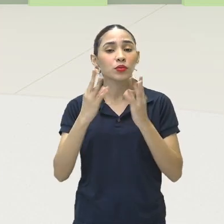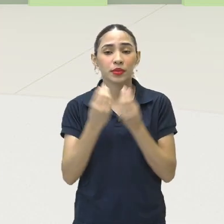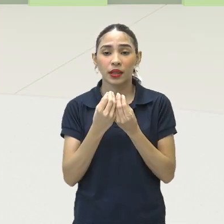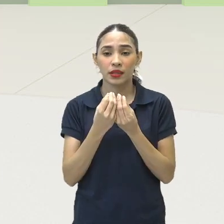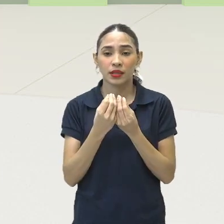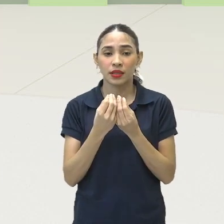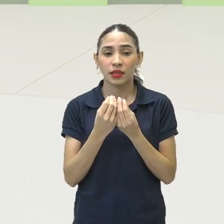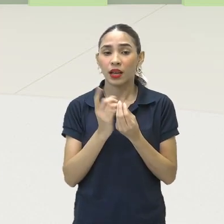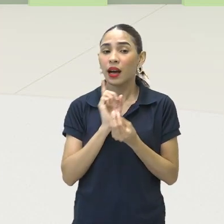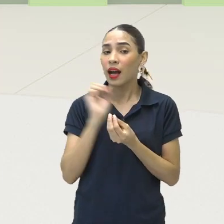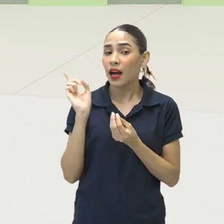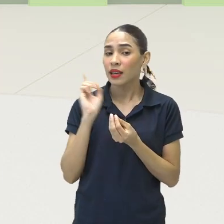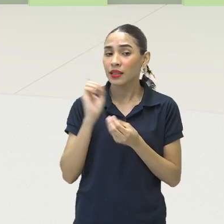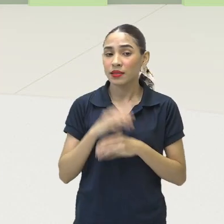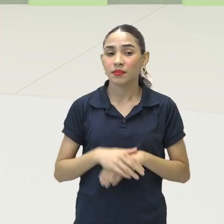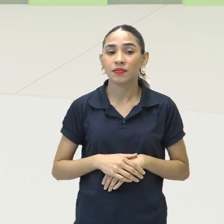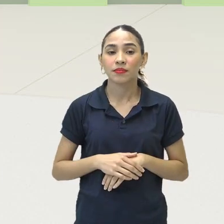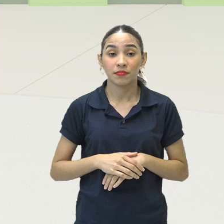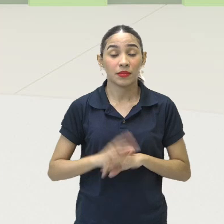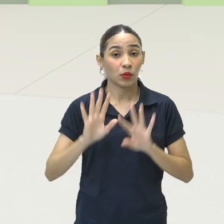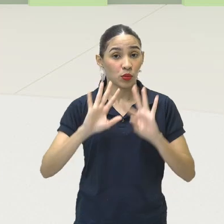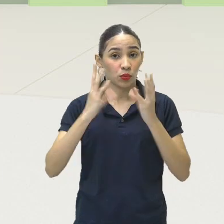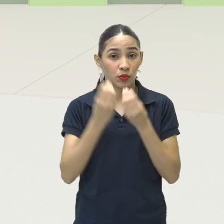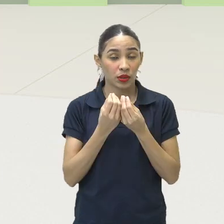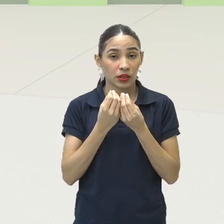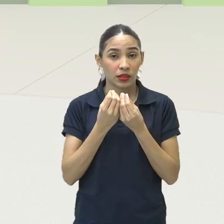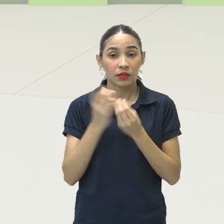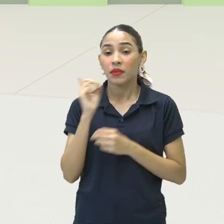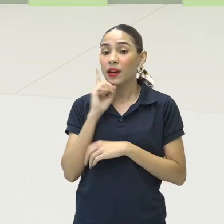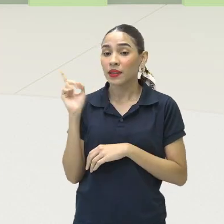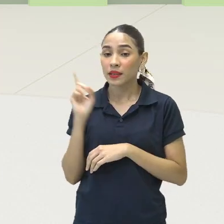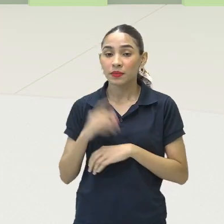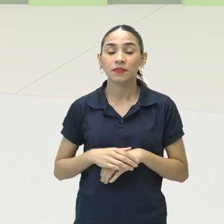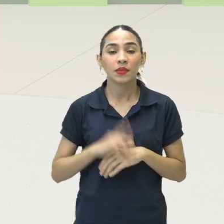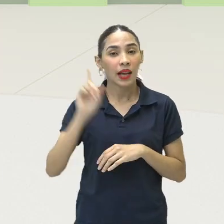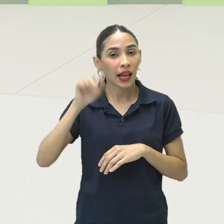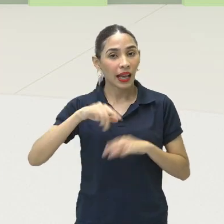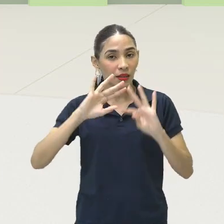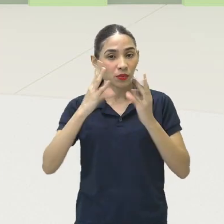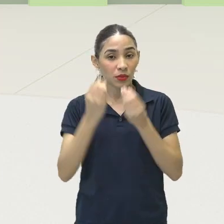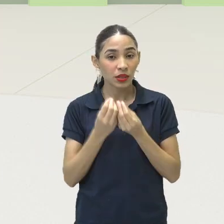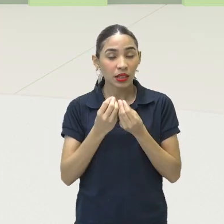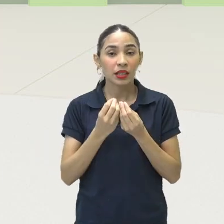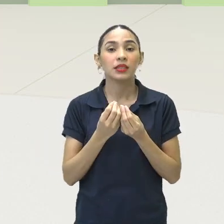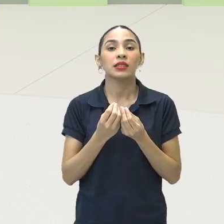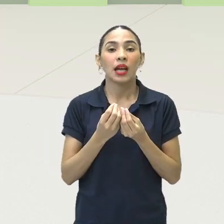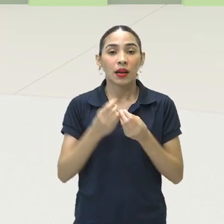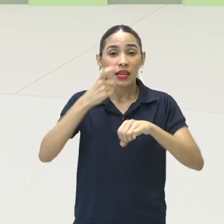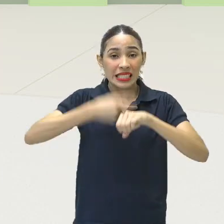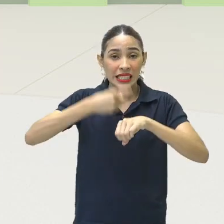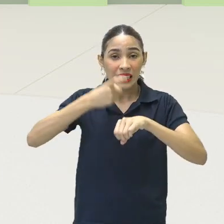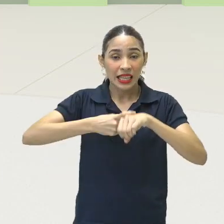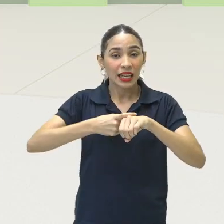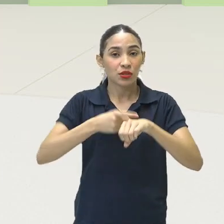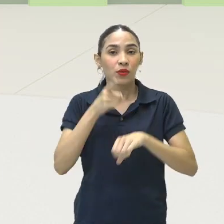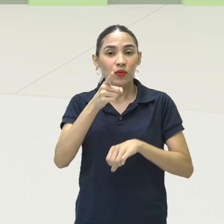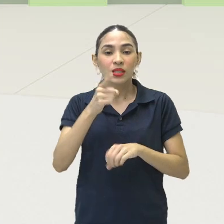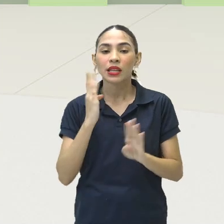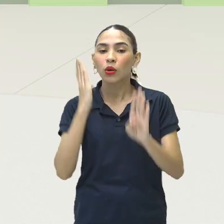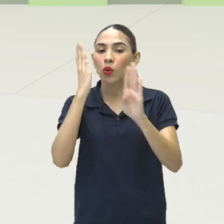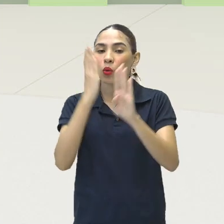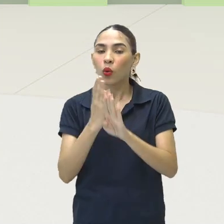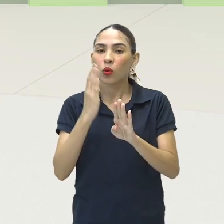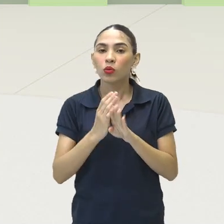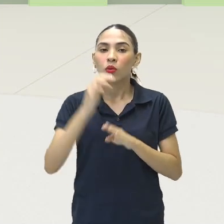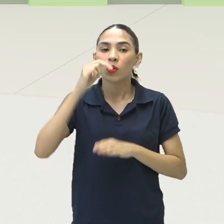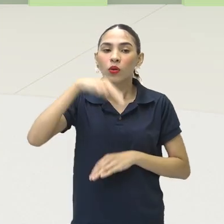que eu acho esse composto aqui? Ó? Esse composto aqui, ele é um composto sintético que a gente encontra na corda de